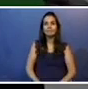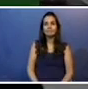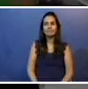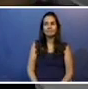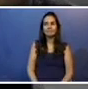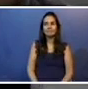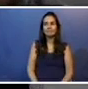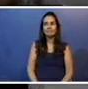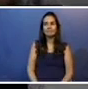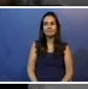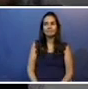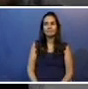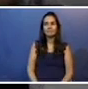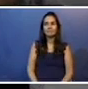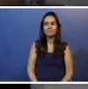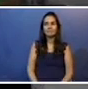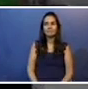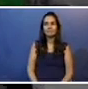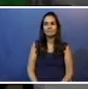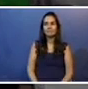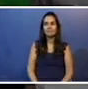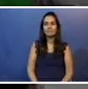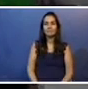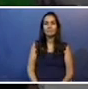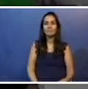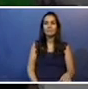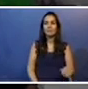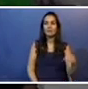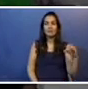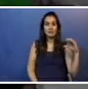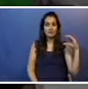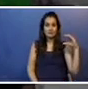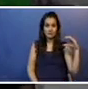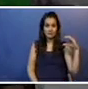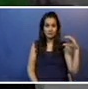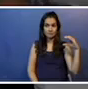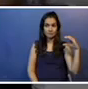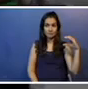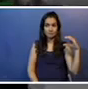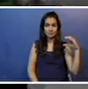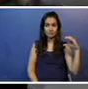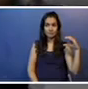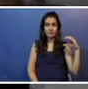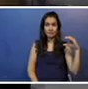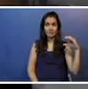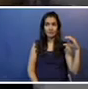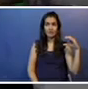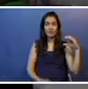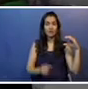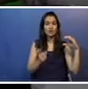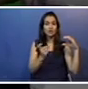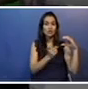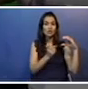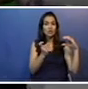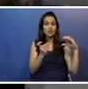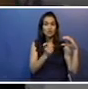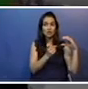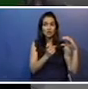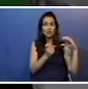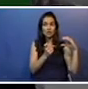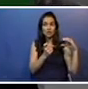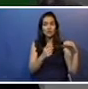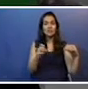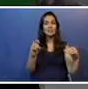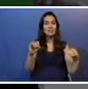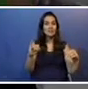124, e nós vamos colocar na numeração romana. 100, mais 20, mais 4, ou